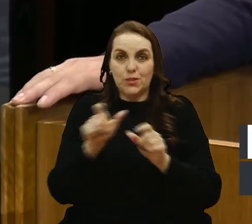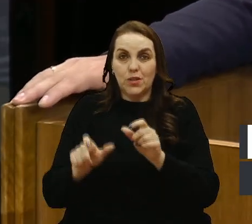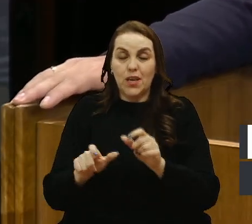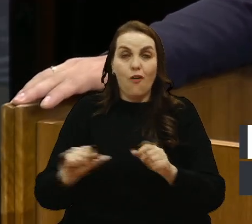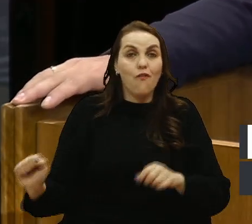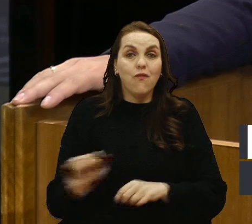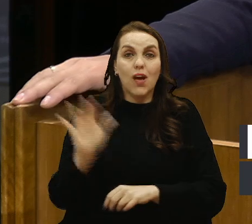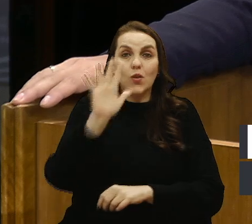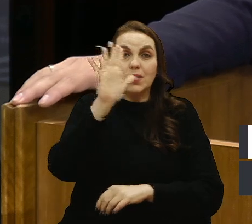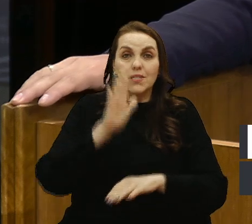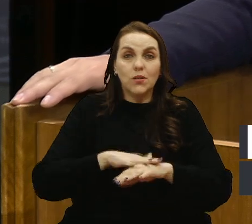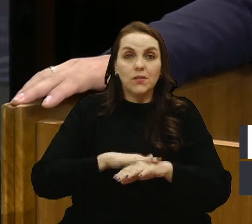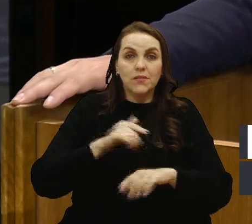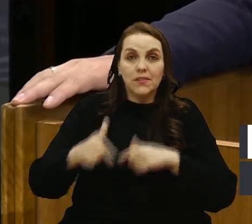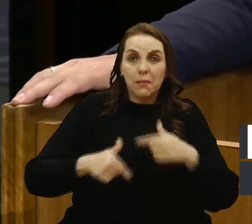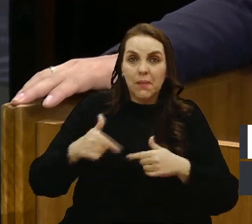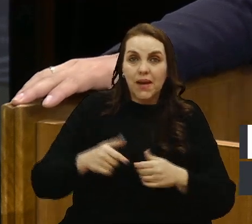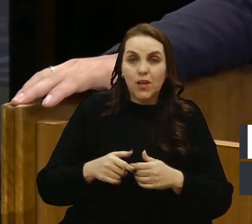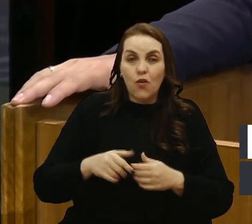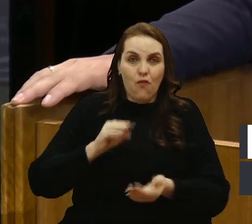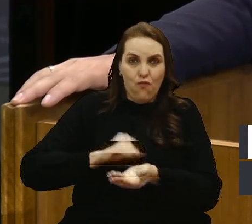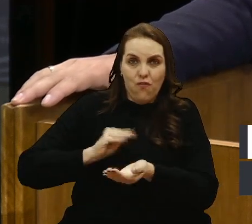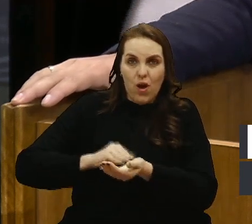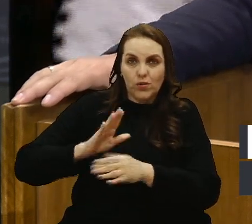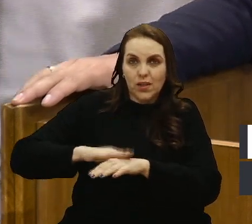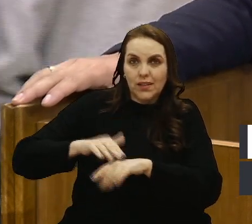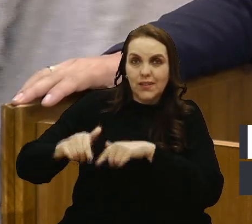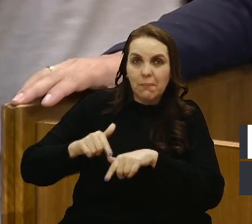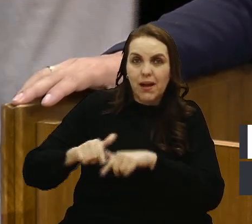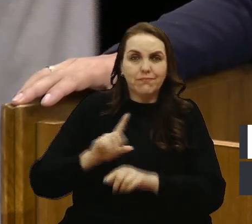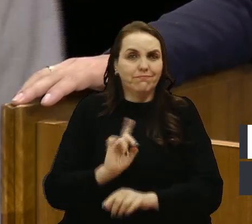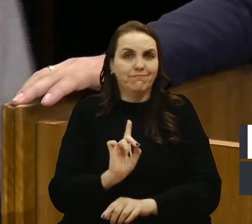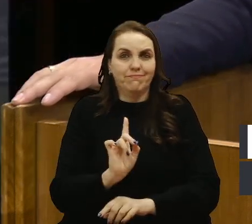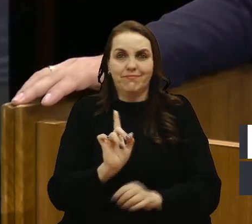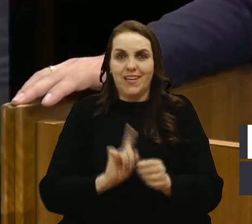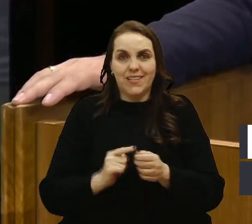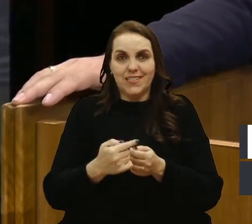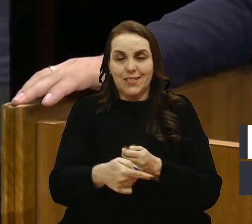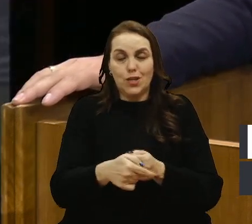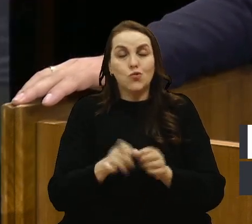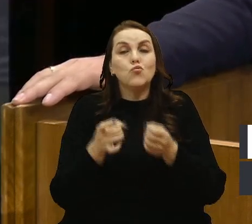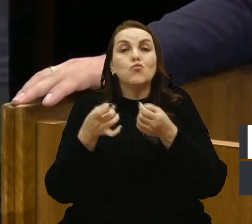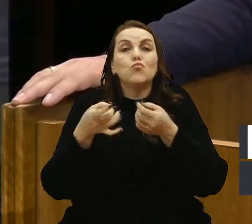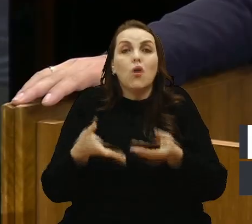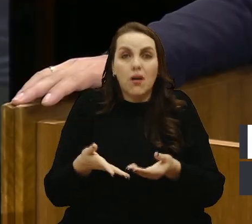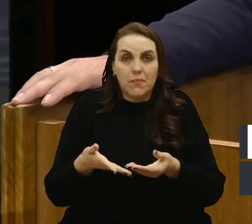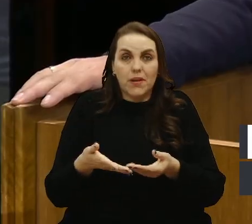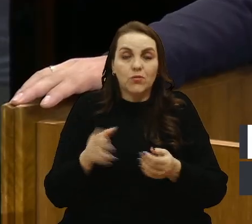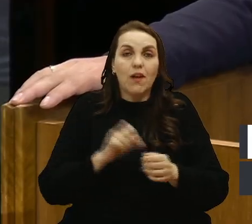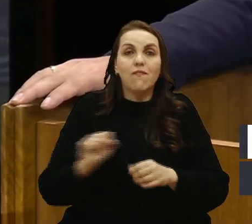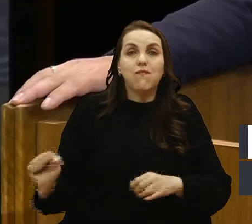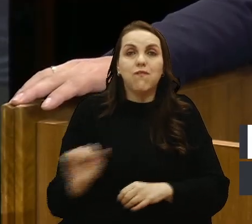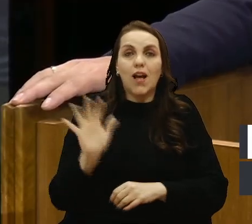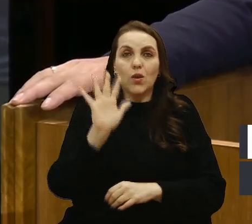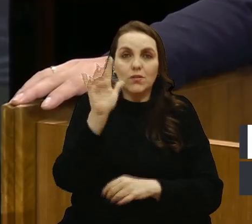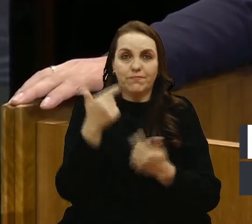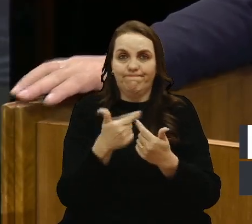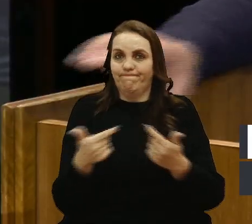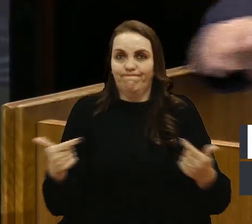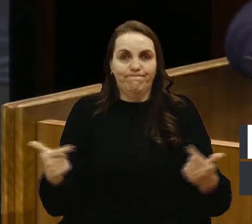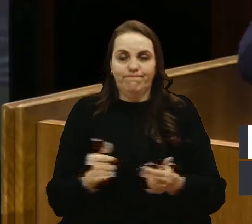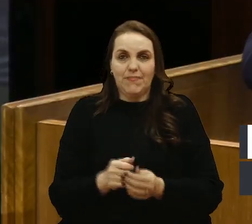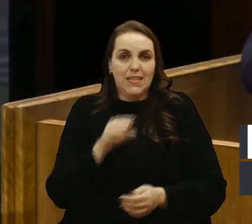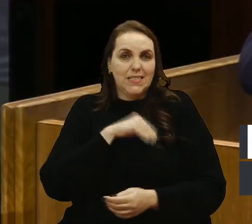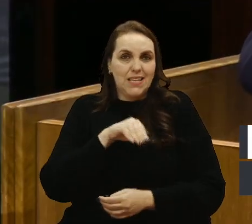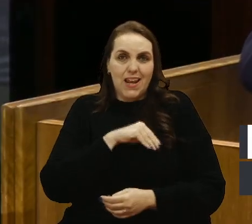de obra. Não falta mão de obra nessa cidade, sobra mão de obra, o que não tem é valorização do